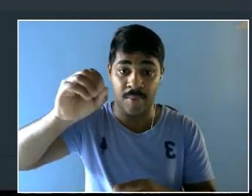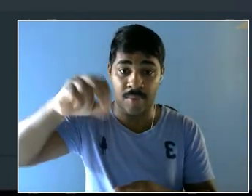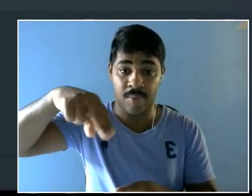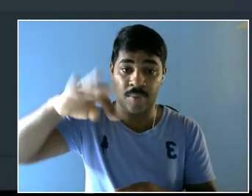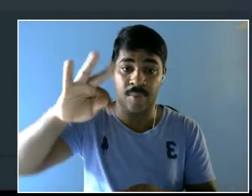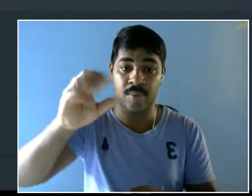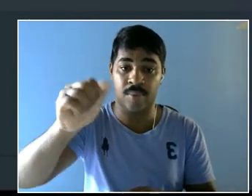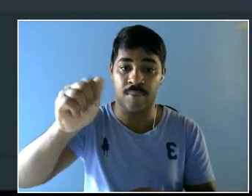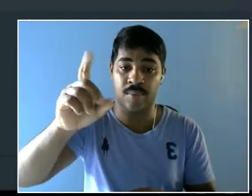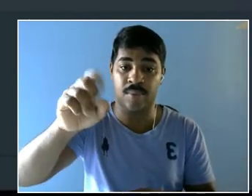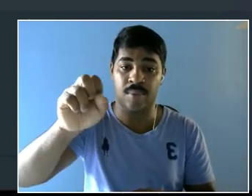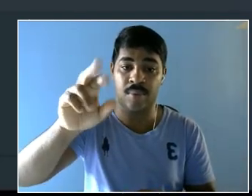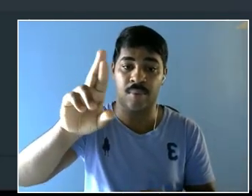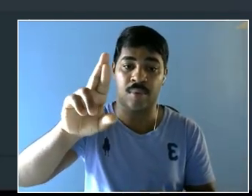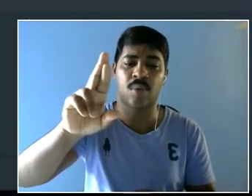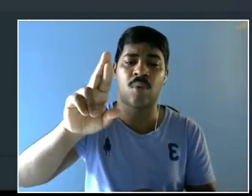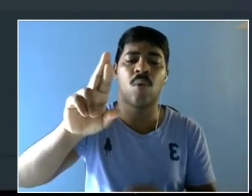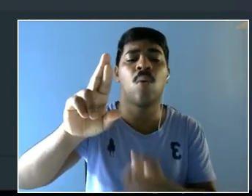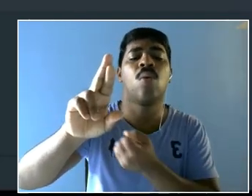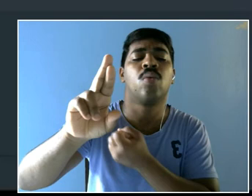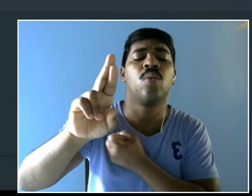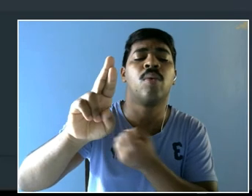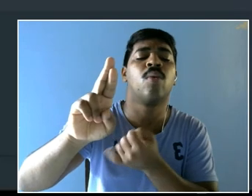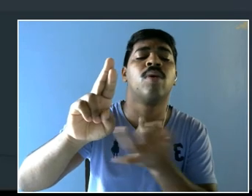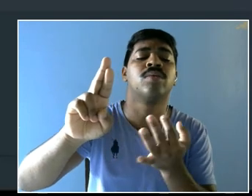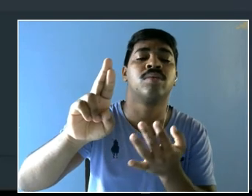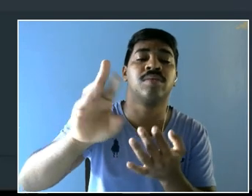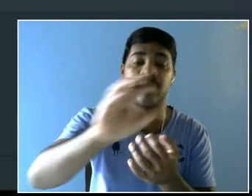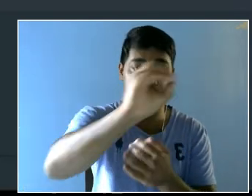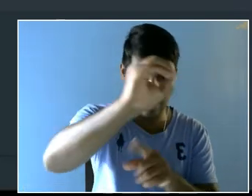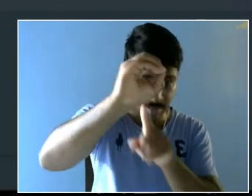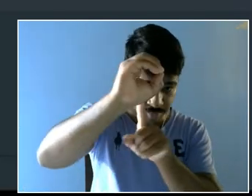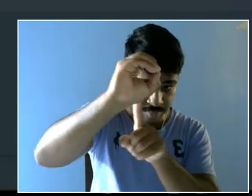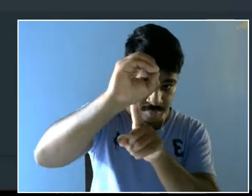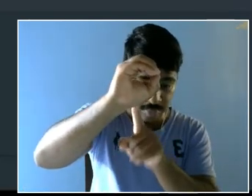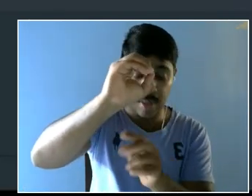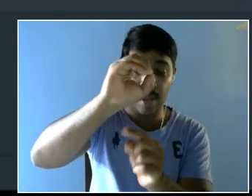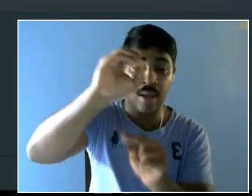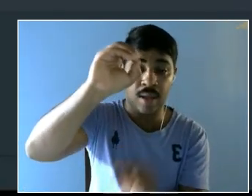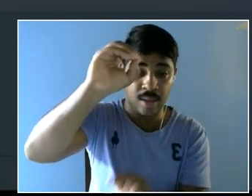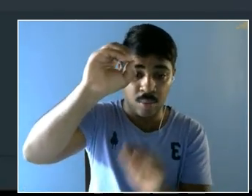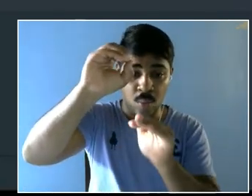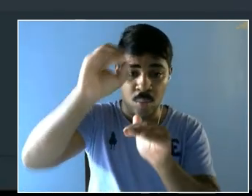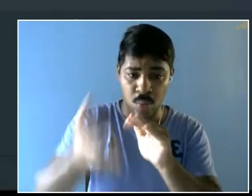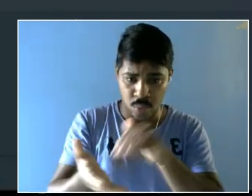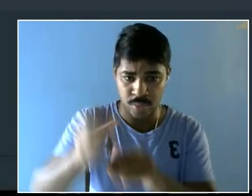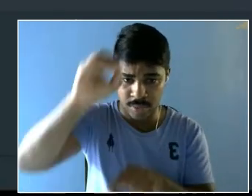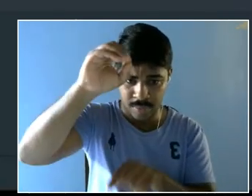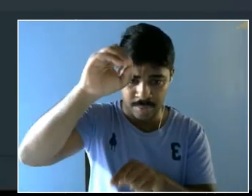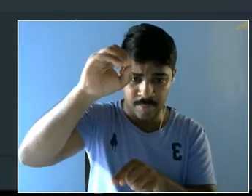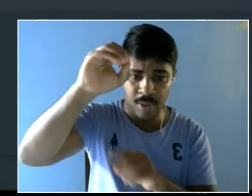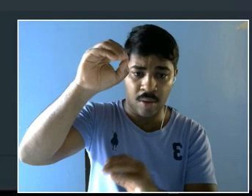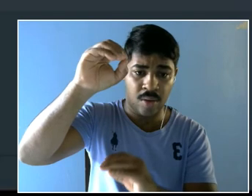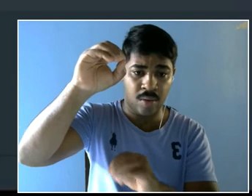execução é 0. Vai pegar, por exemplo, 0 mais 2. Isso dá 2 e guarda isso nele de novo.